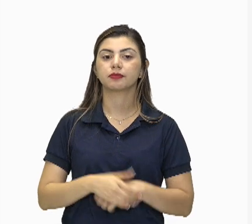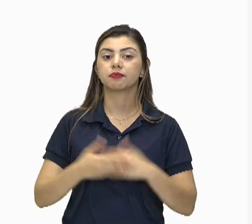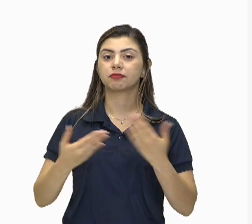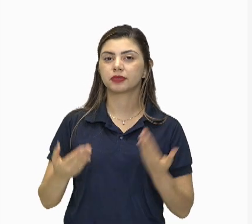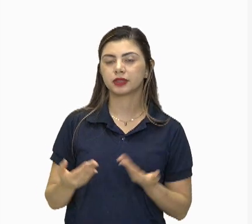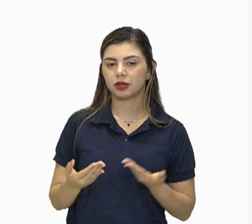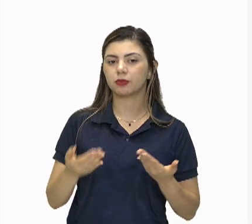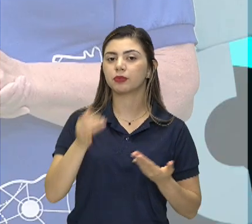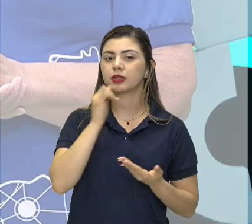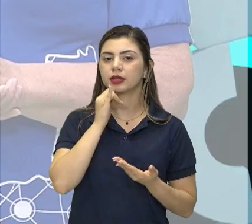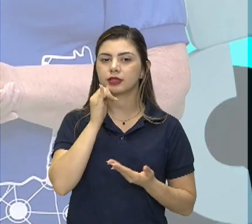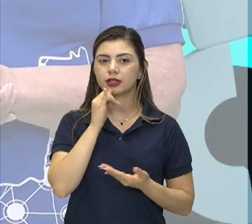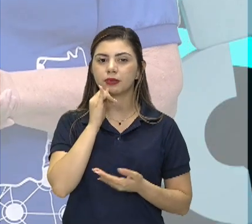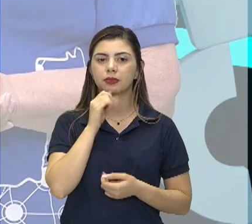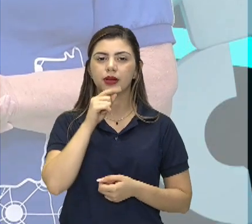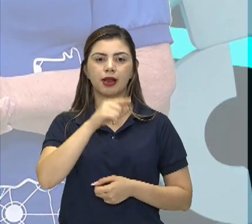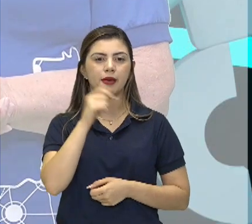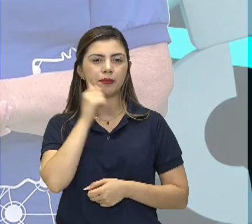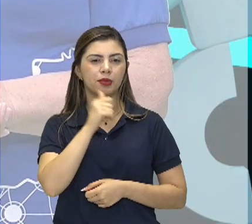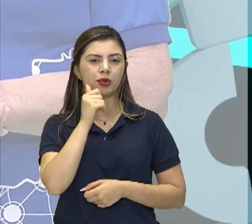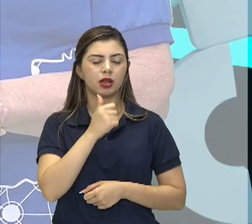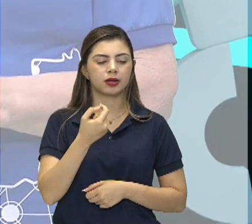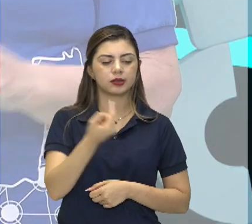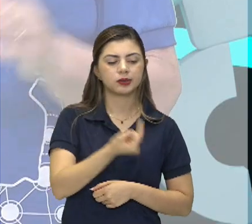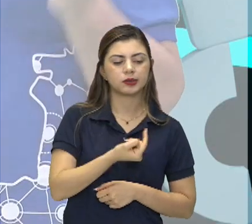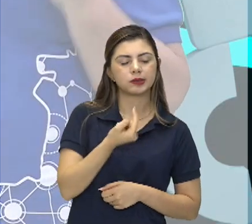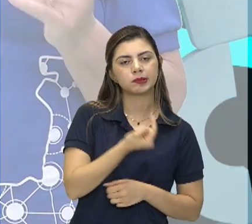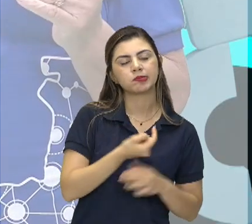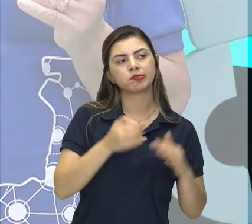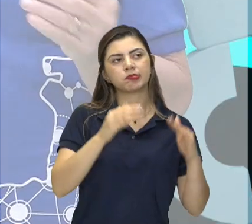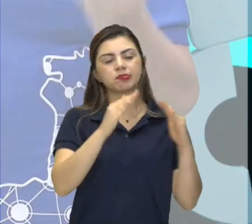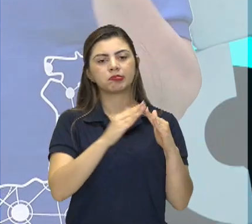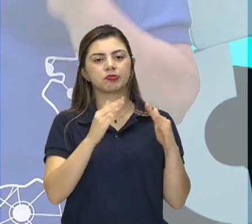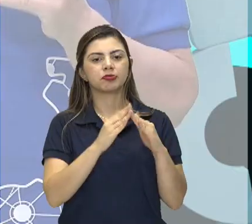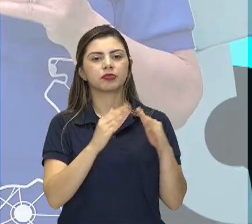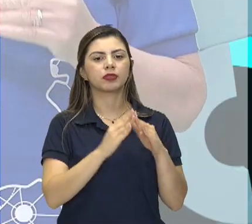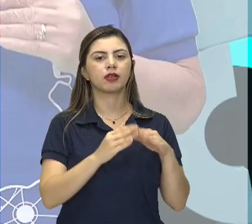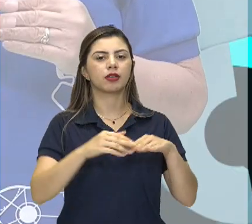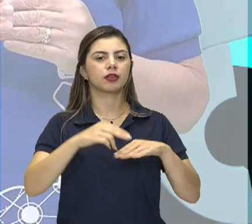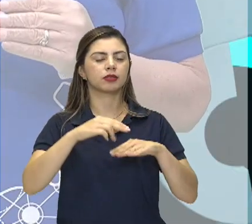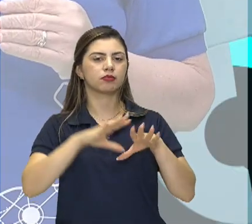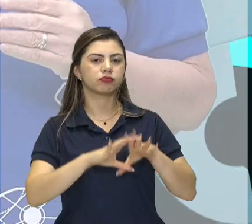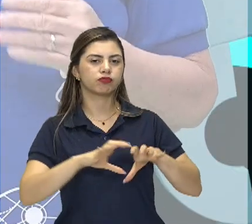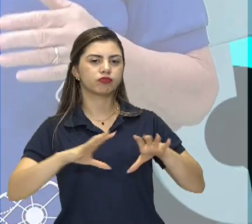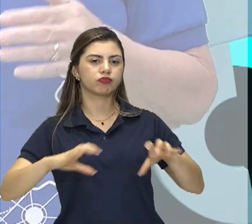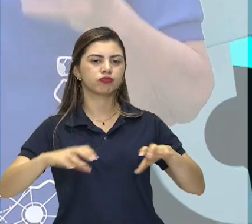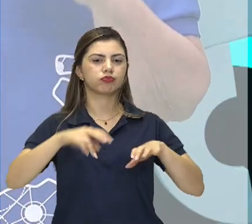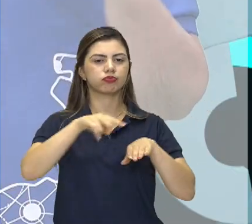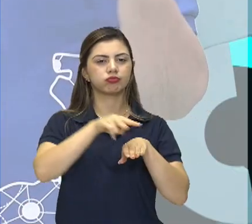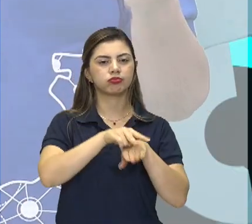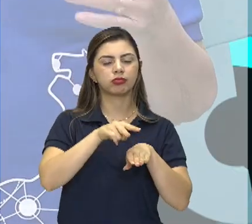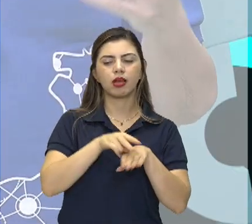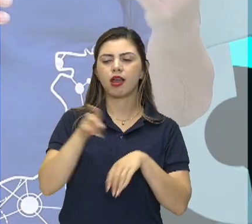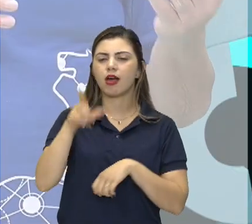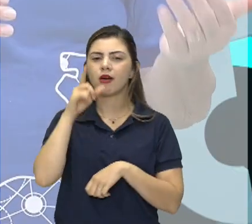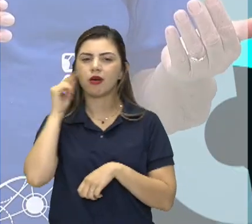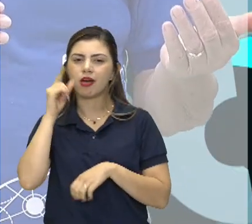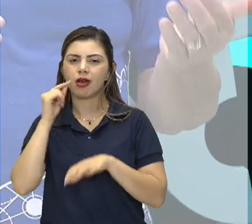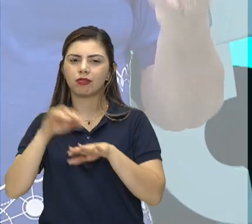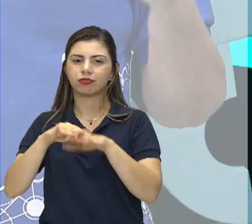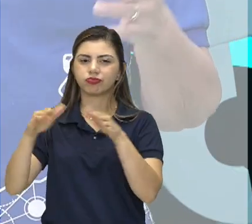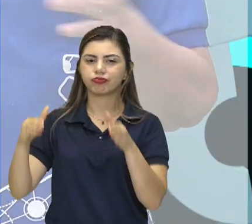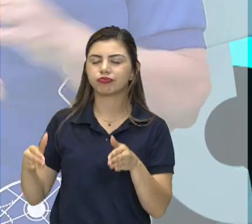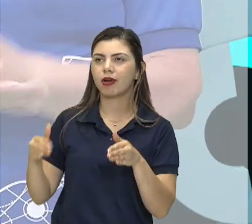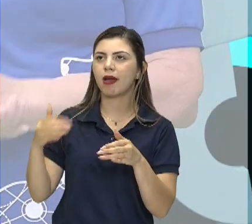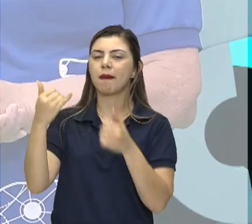sozinha em casa, deitada no sofá. O gato, debruçado sobre a mesa, brincava com a sombra do